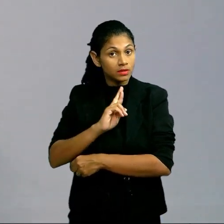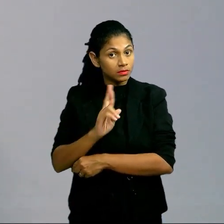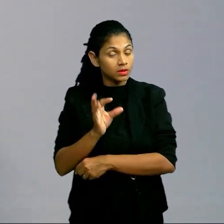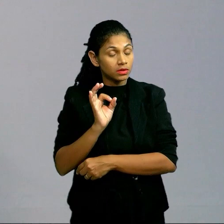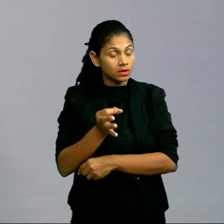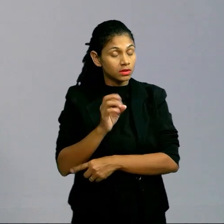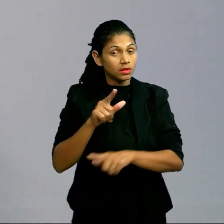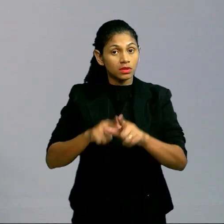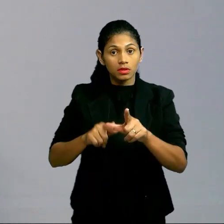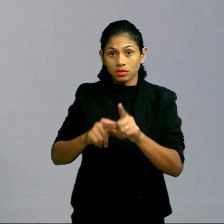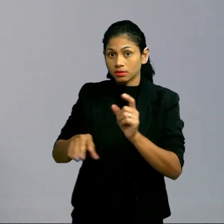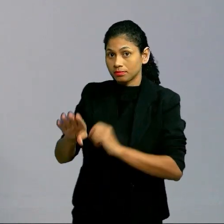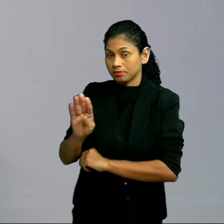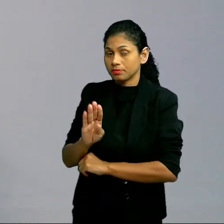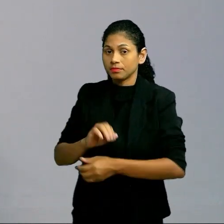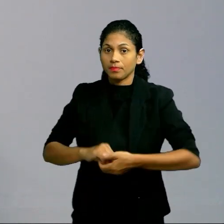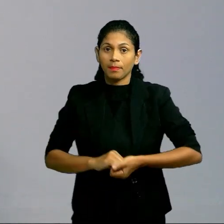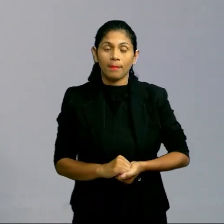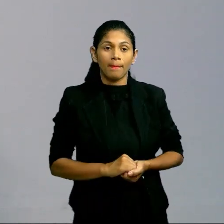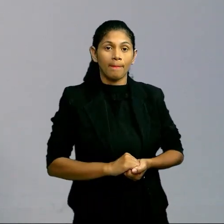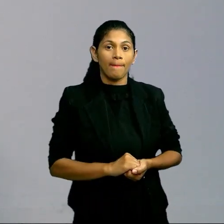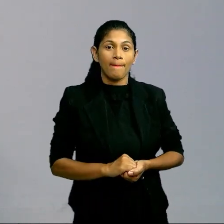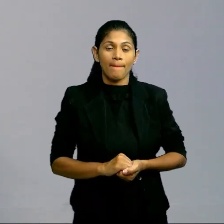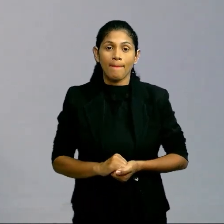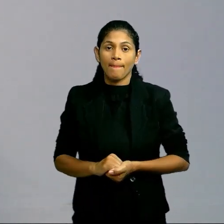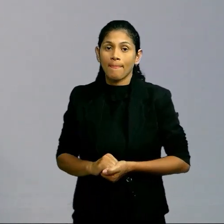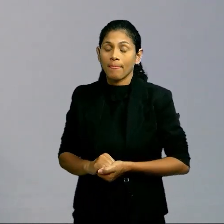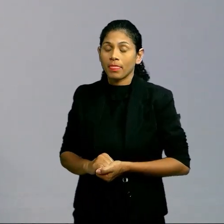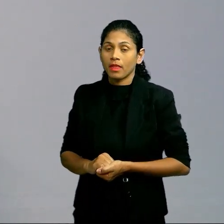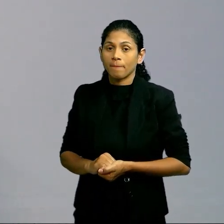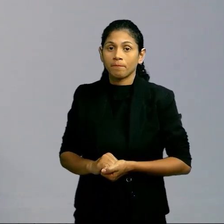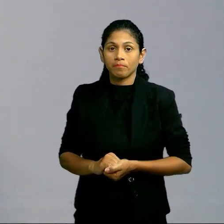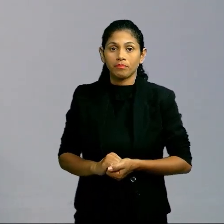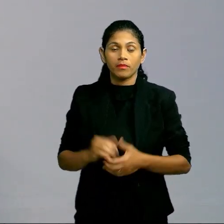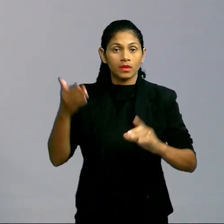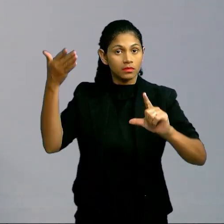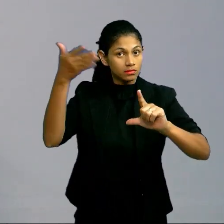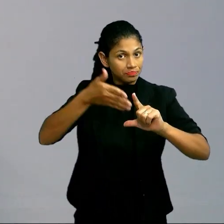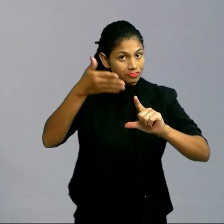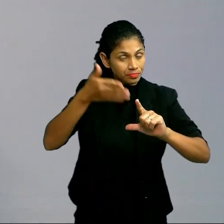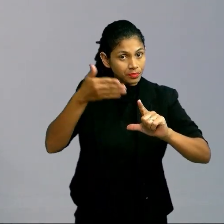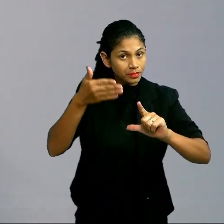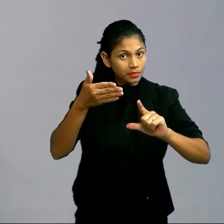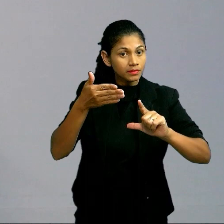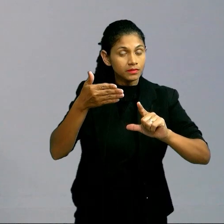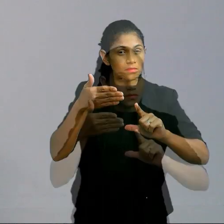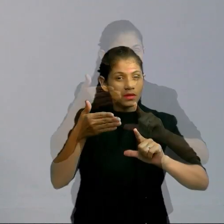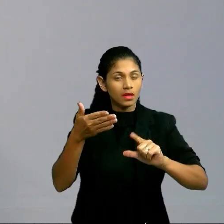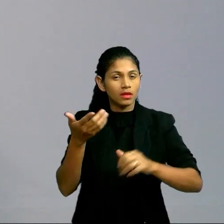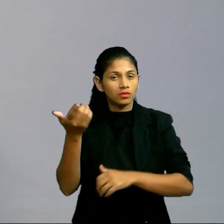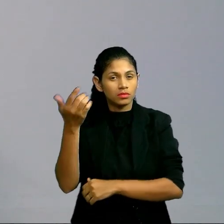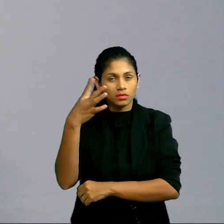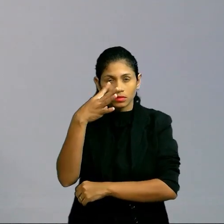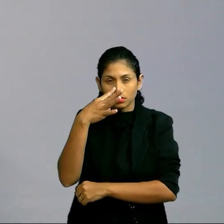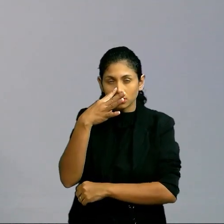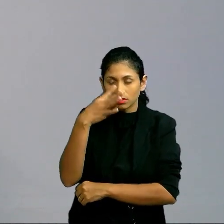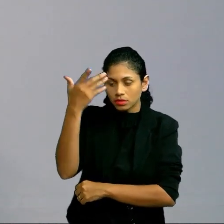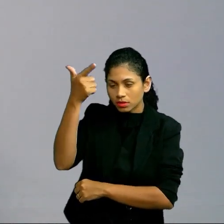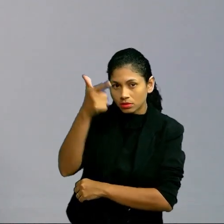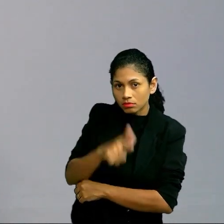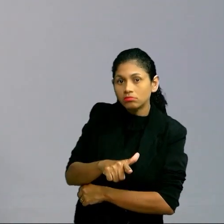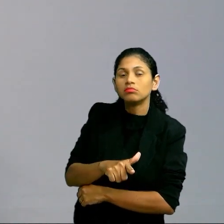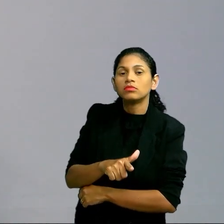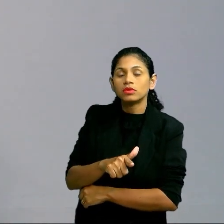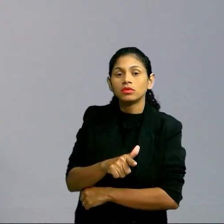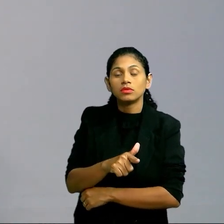Agora que você viu essas questões, se você tiver alguma dúvida, acesse as nossas plataformas para você rever essa aula e